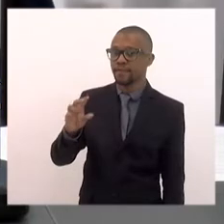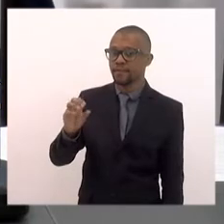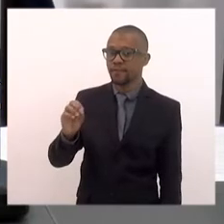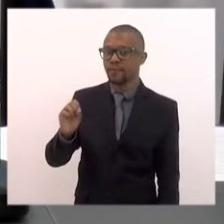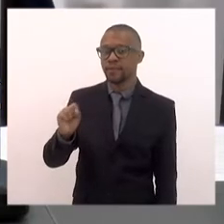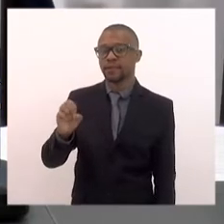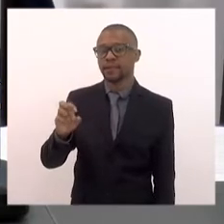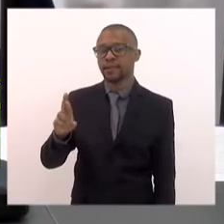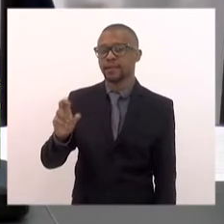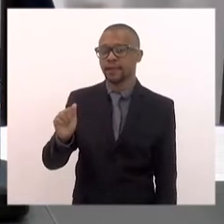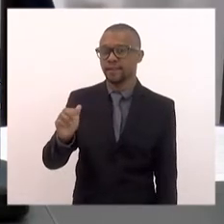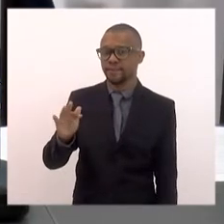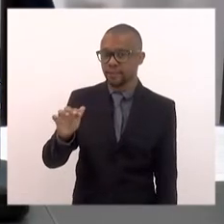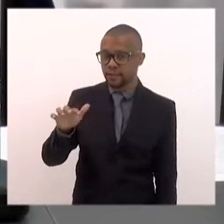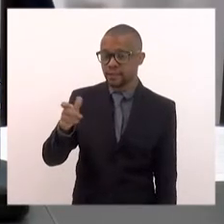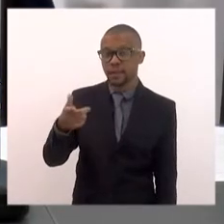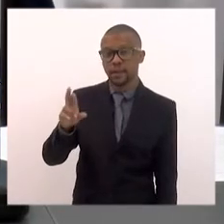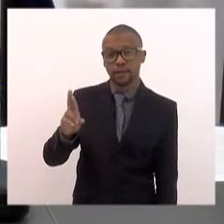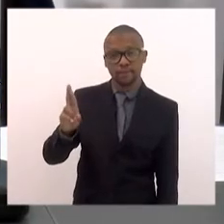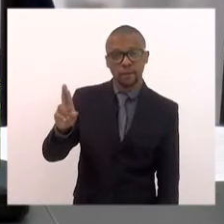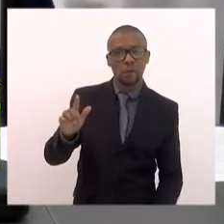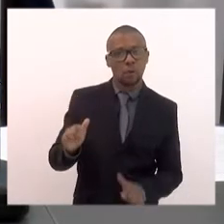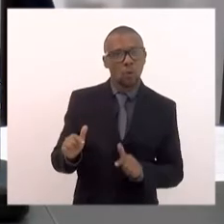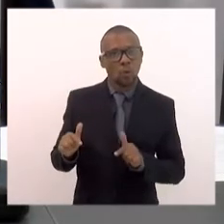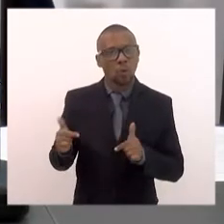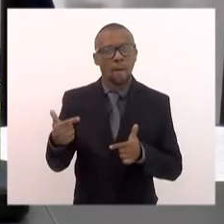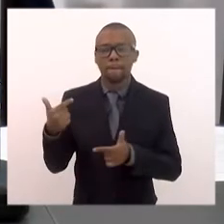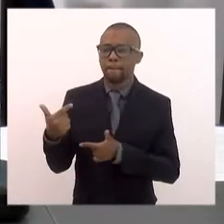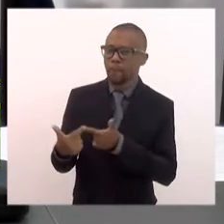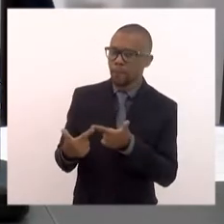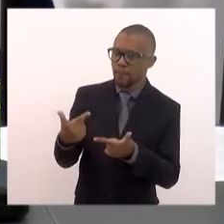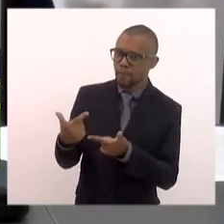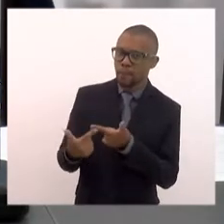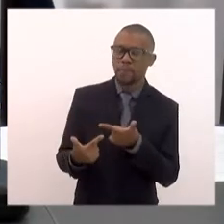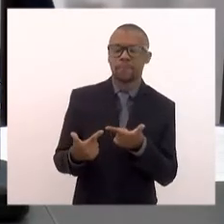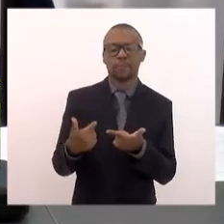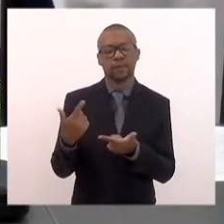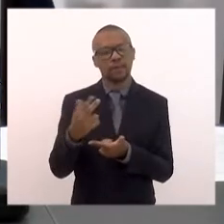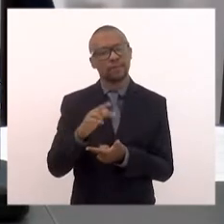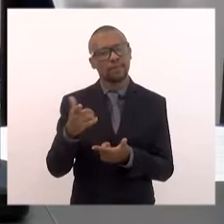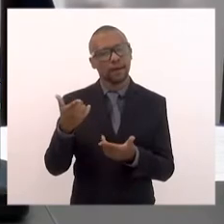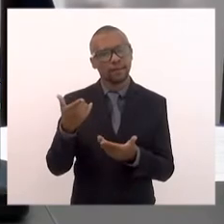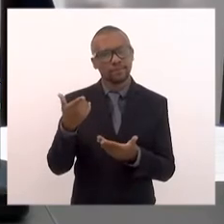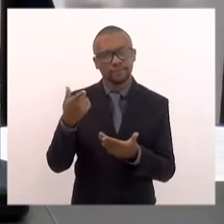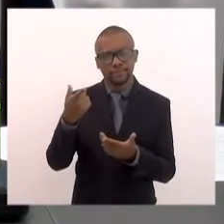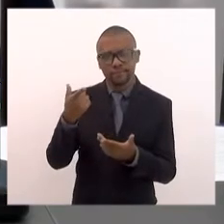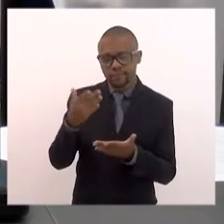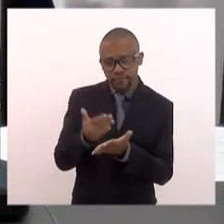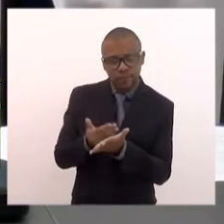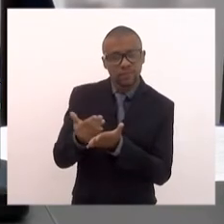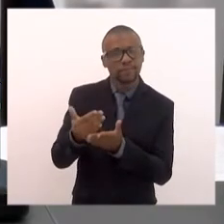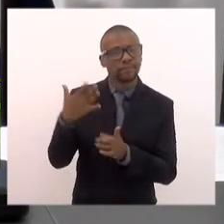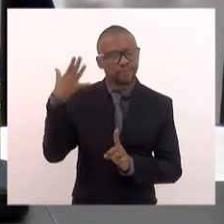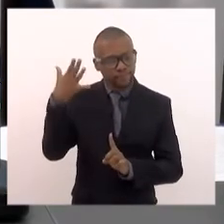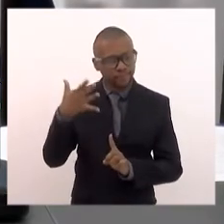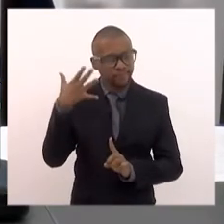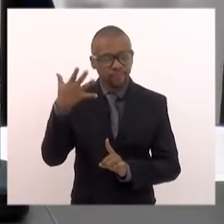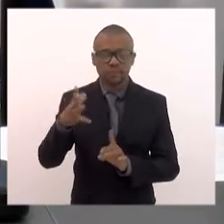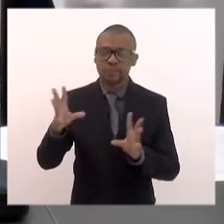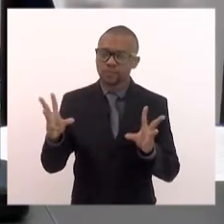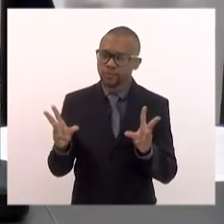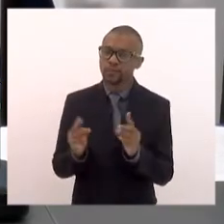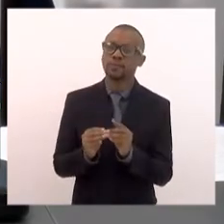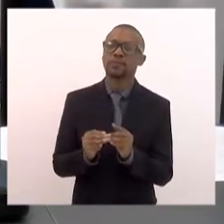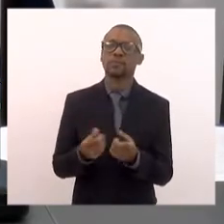da Frente Parlamentar, membro atuante da Frente Parlamentar, e vai fazer uma saudação também inicial, peço que seja breve,